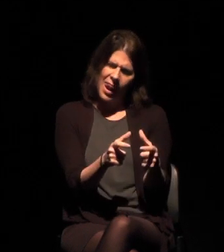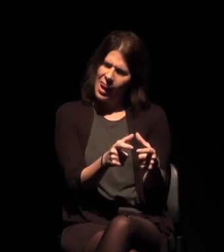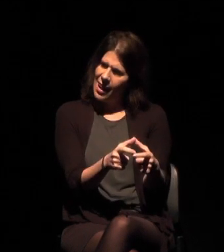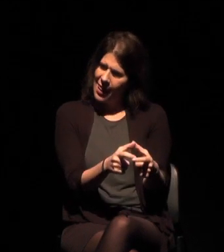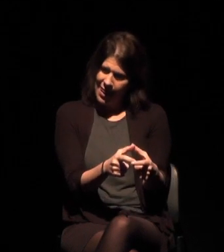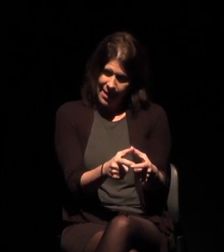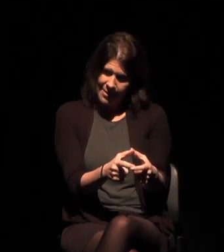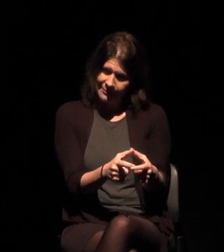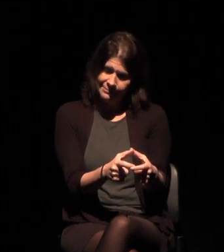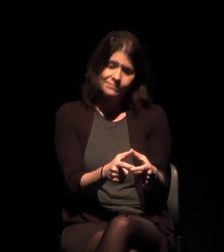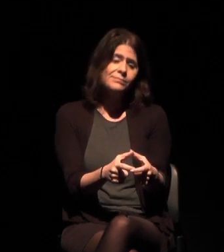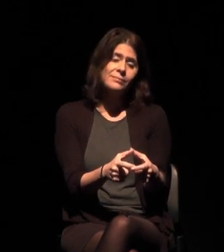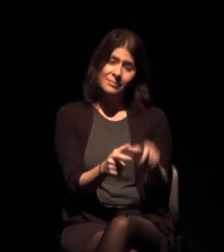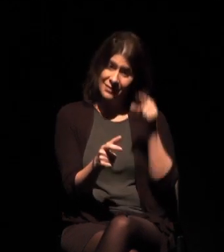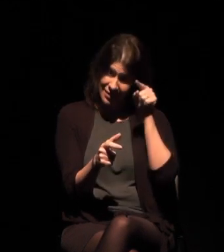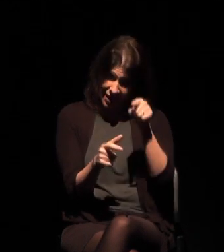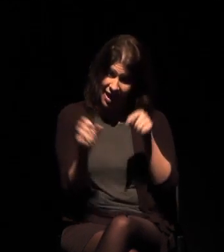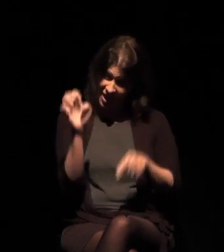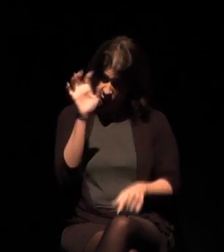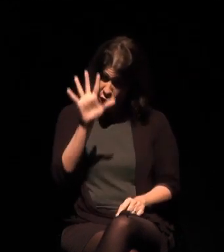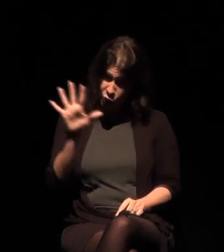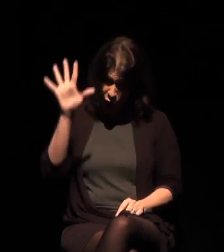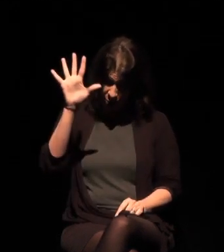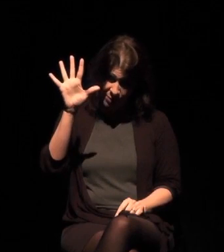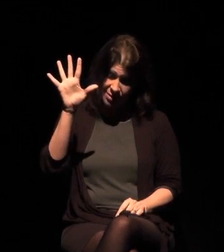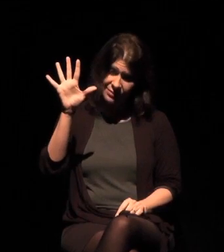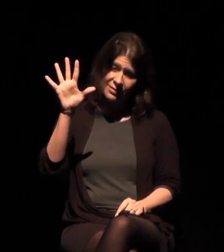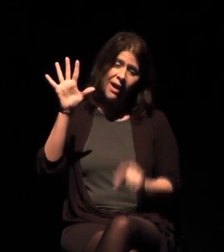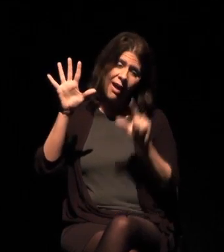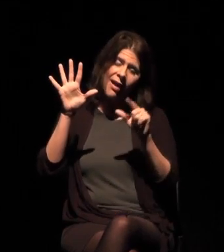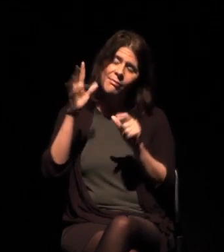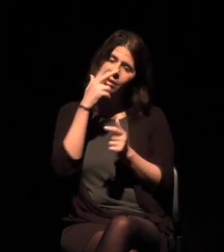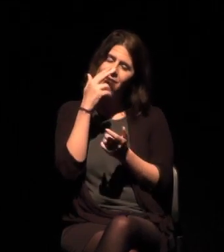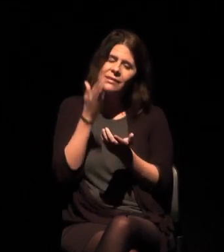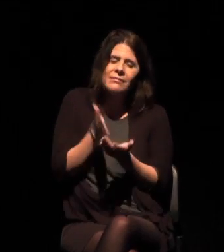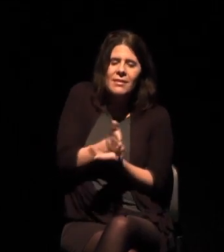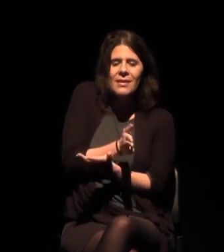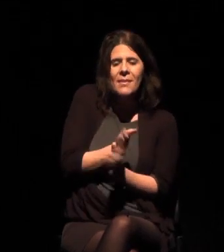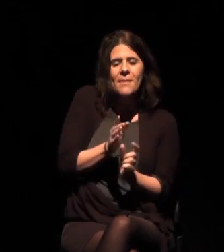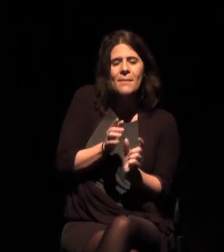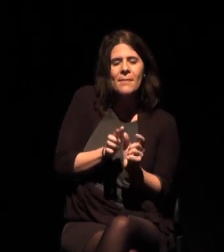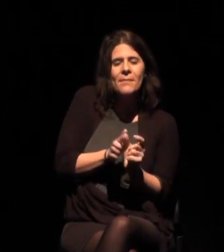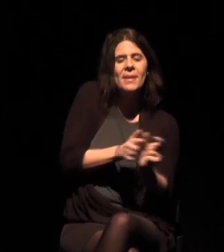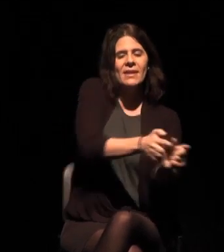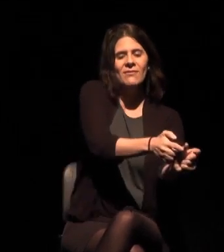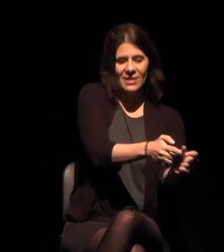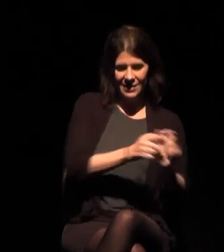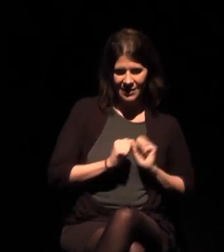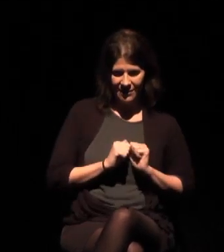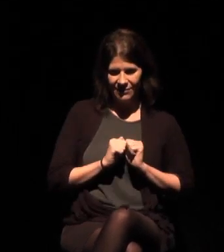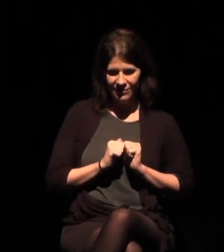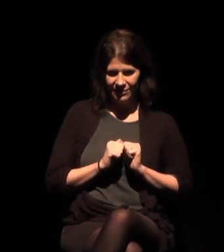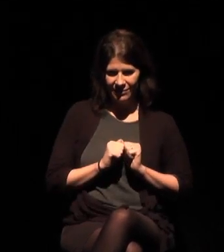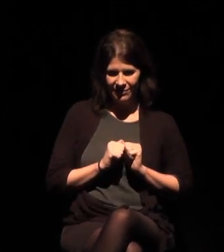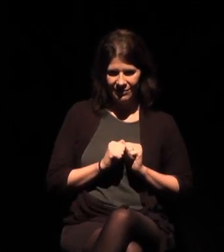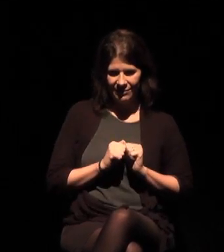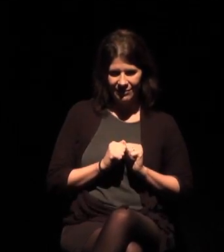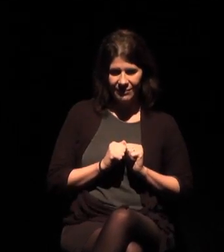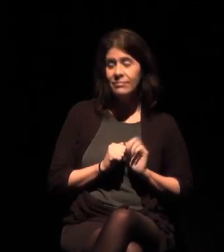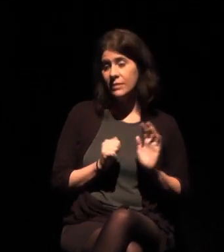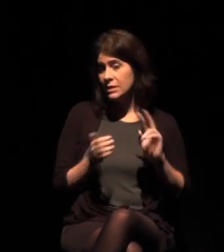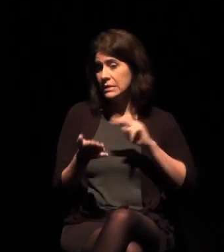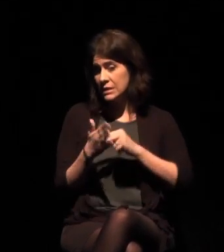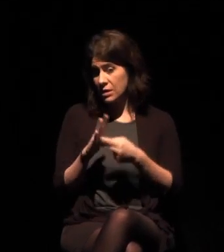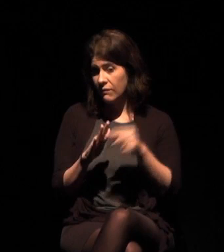mesmo na europa é um país me prefere o que quer dizer que embora pertencendo